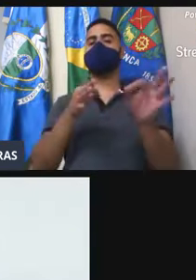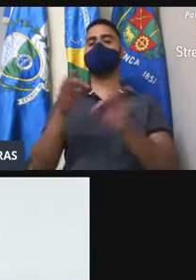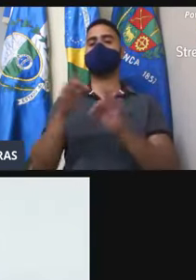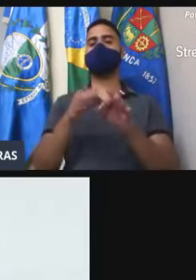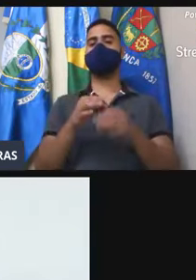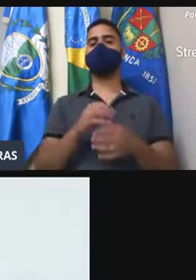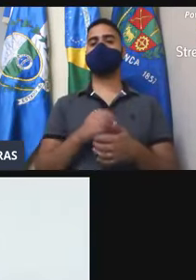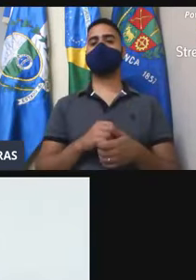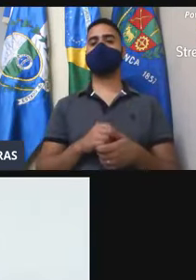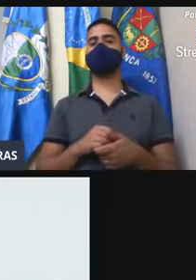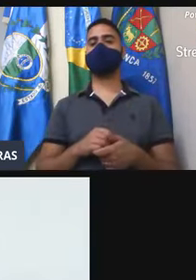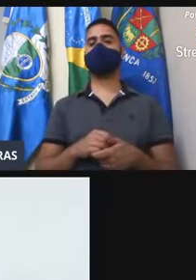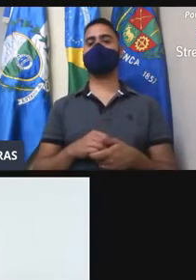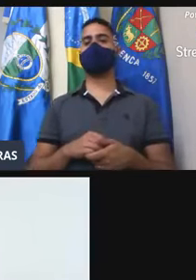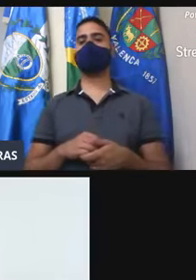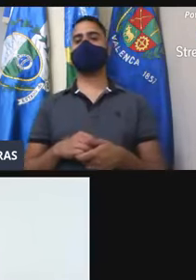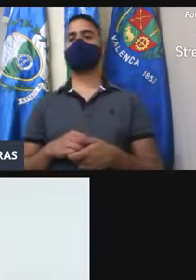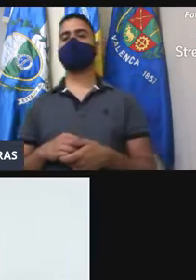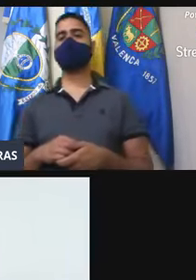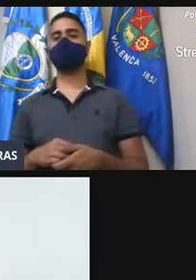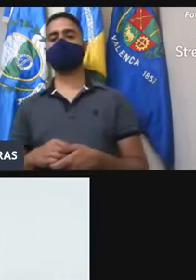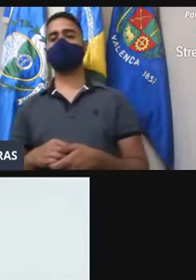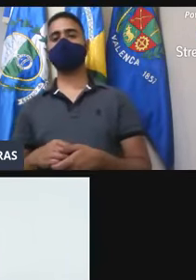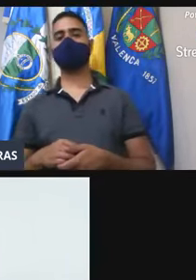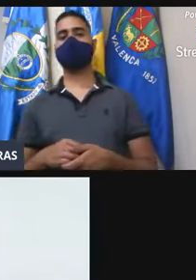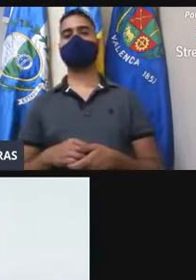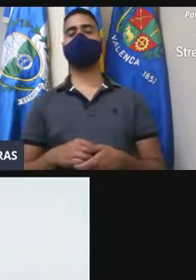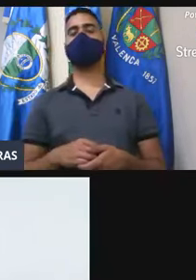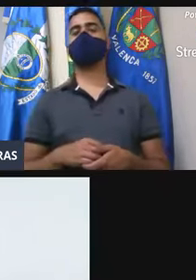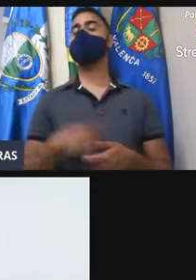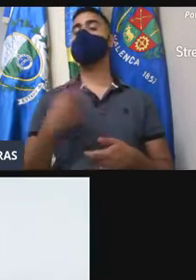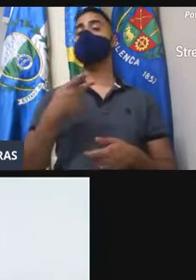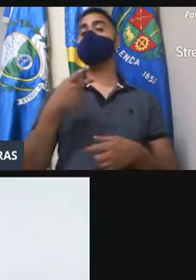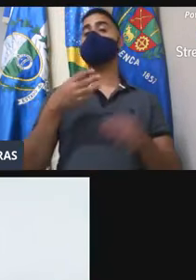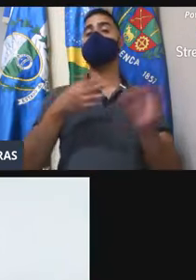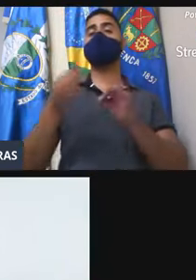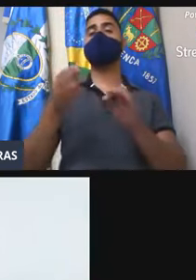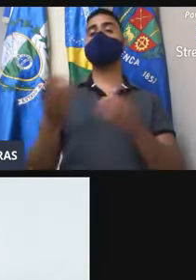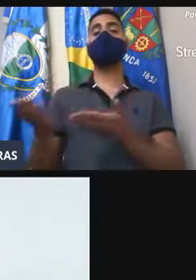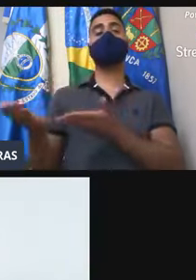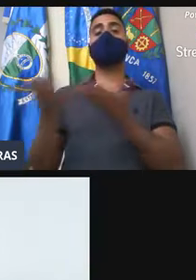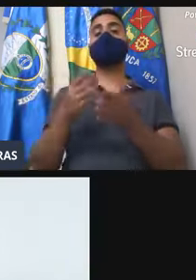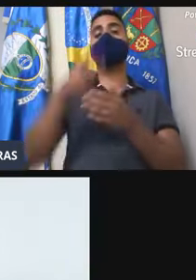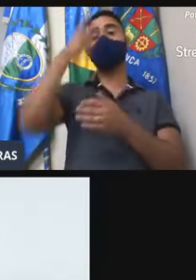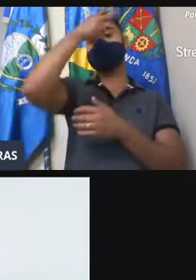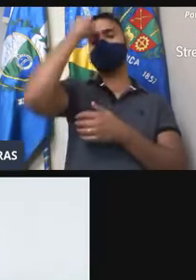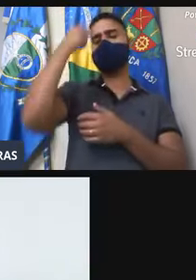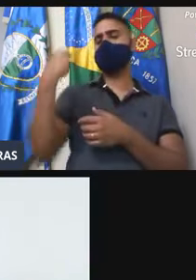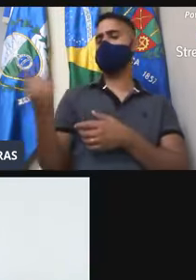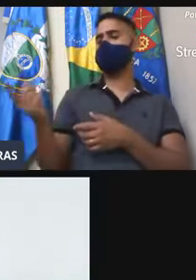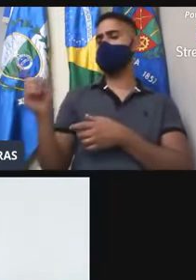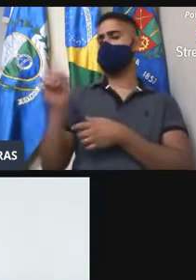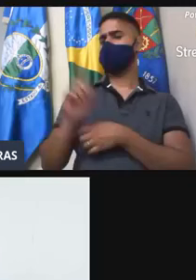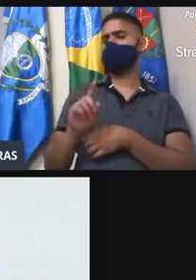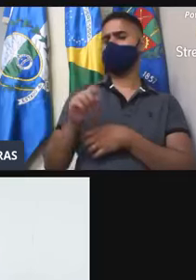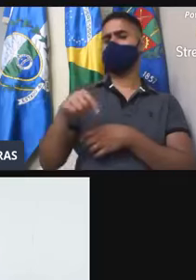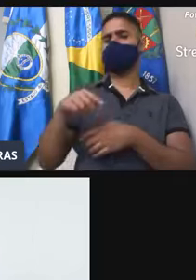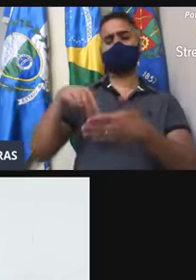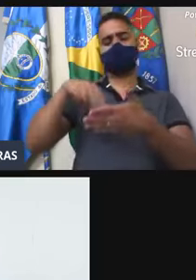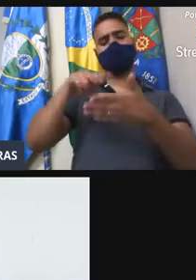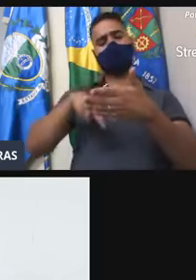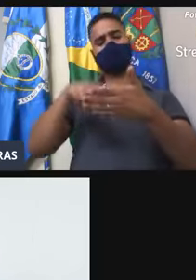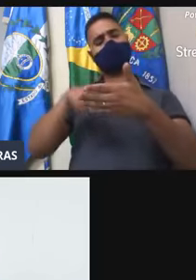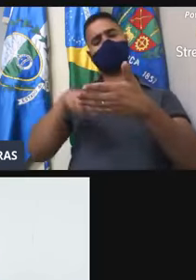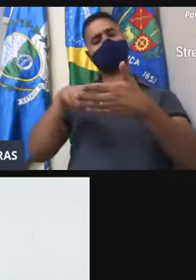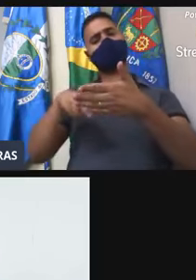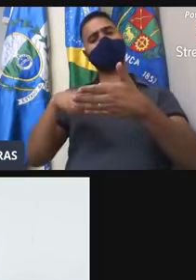passada, projeto de lei que vinha da prefeitura, quando chegou aqui no início da leitura da